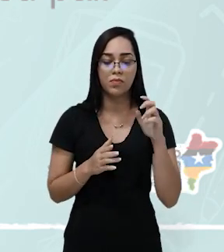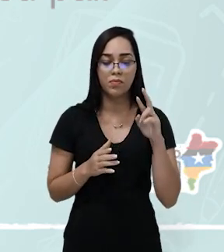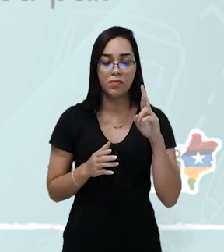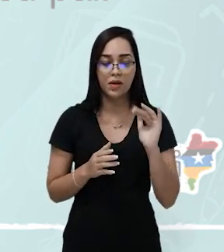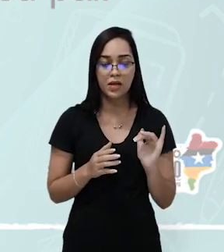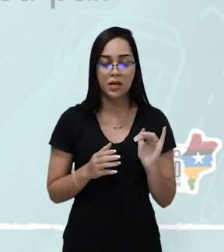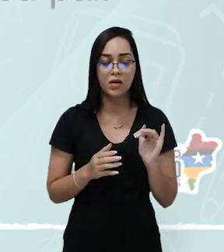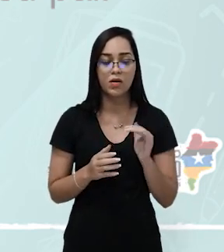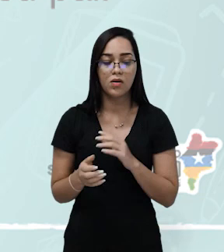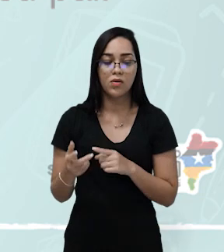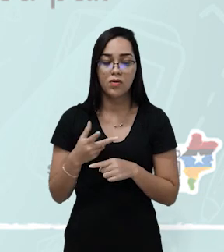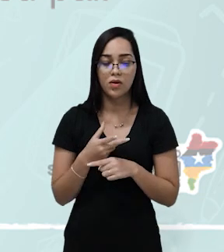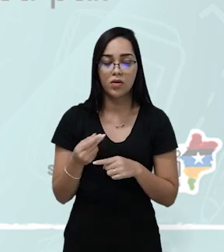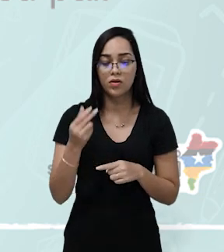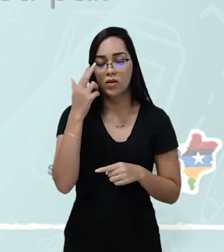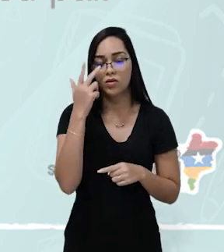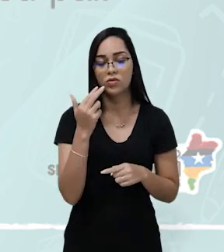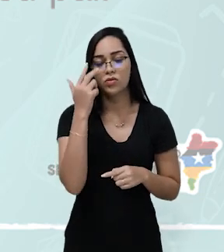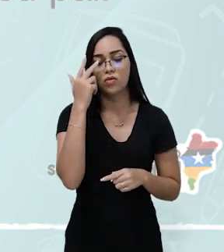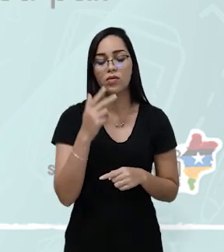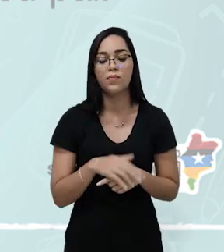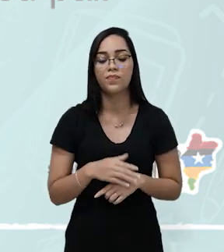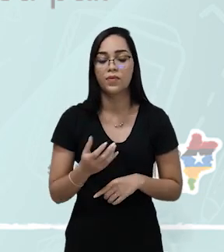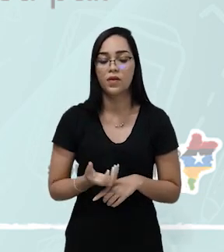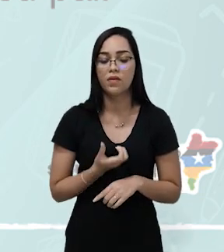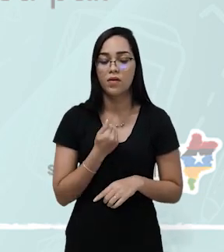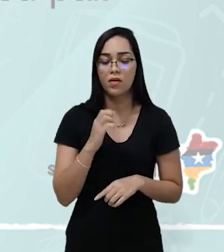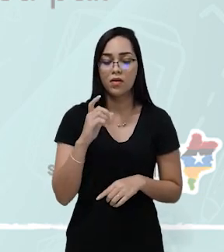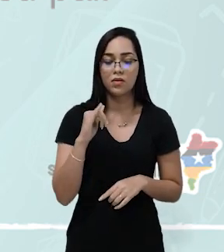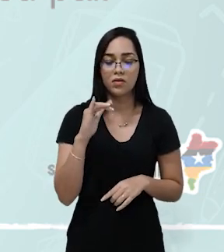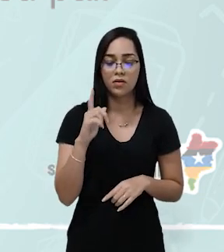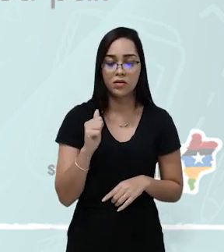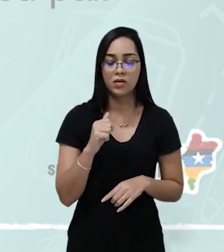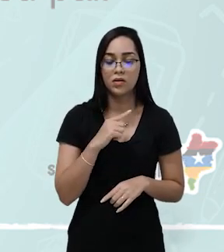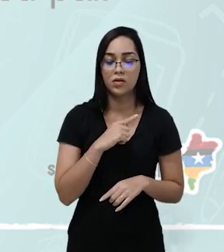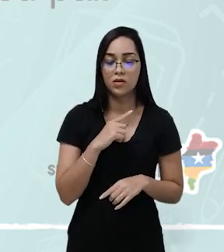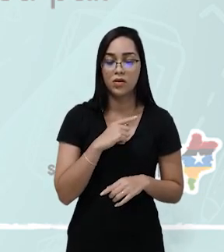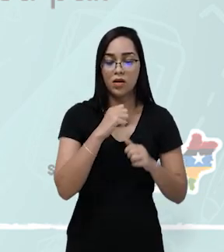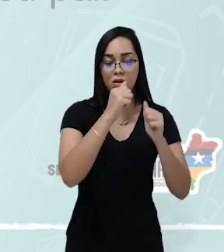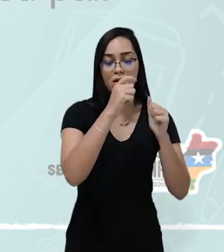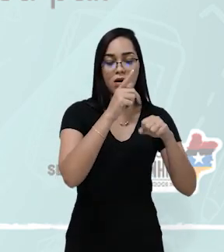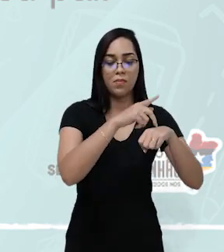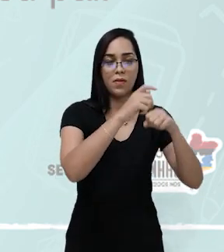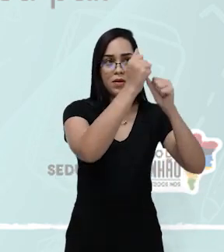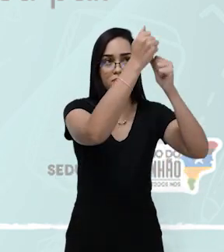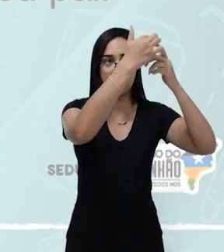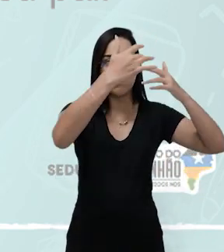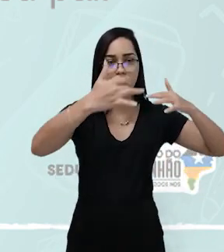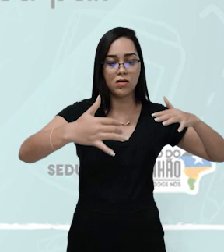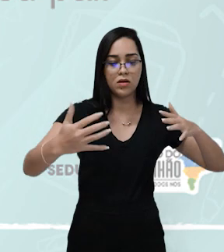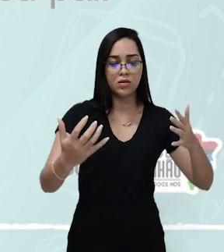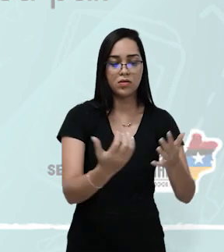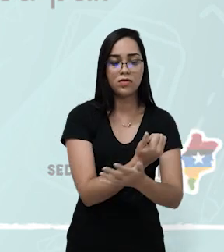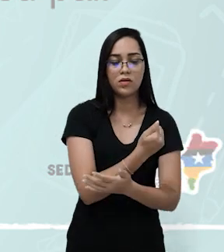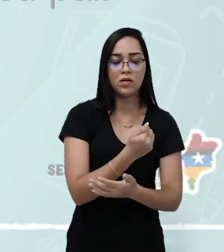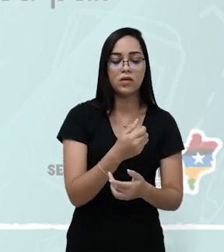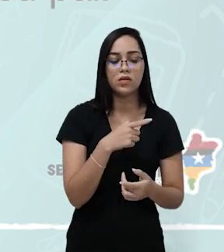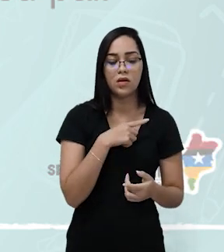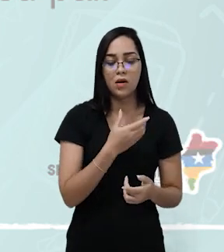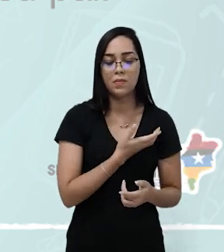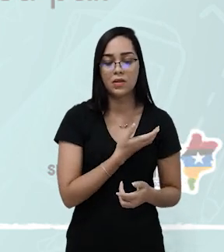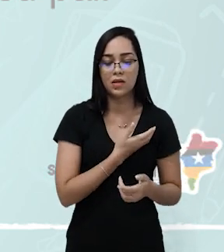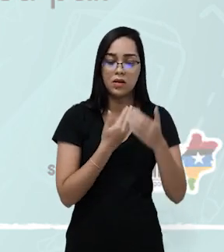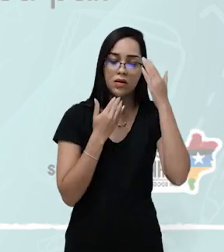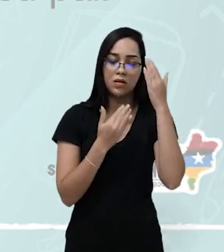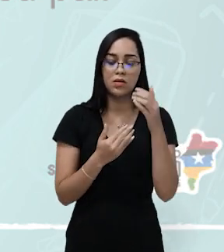índio Peri, o herói da história. Ele havia salvado Cecília de uma avalanche de pedras e conquistou a